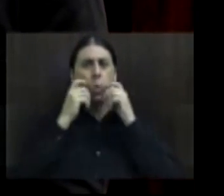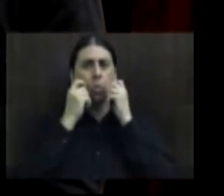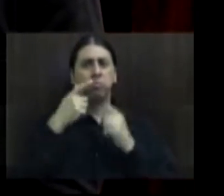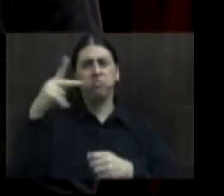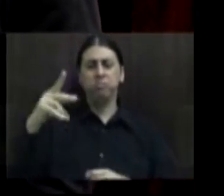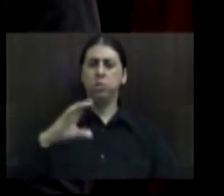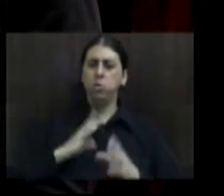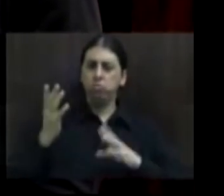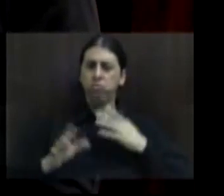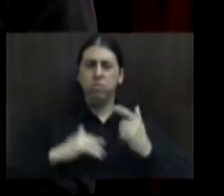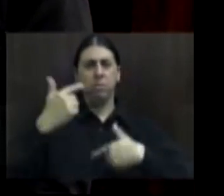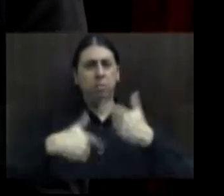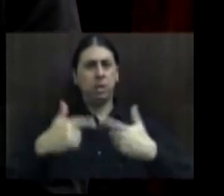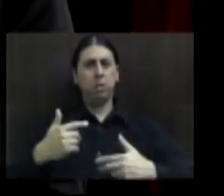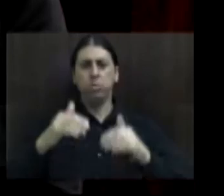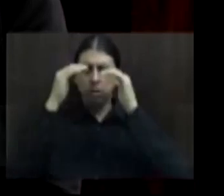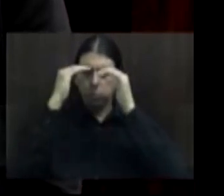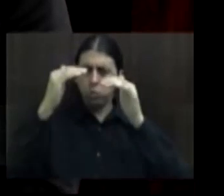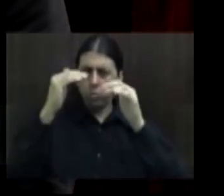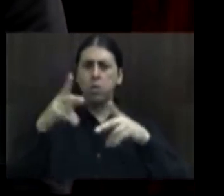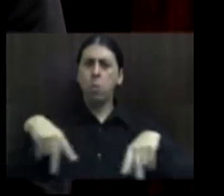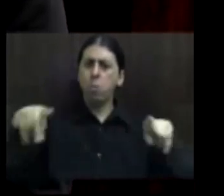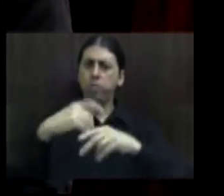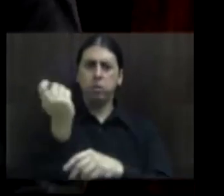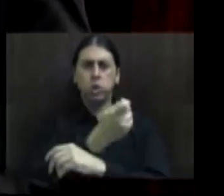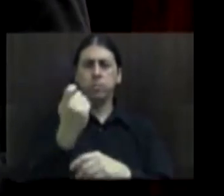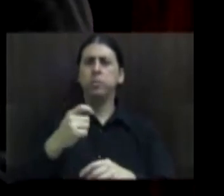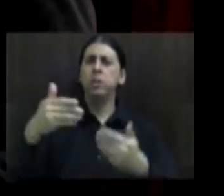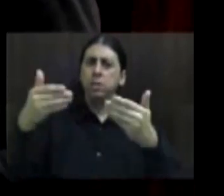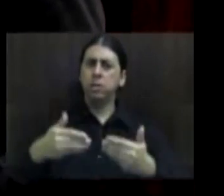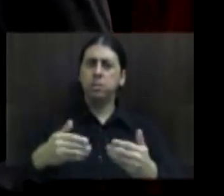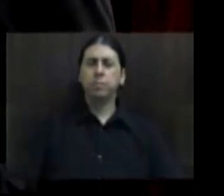sua ação com seu trabalho respeitoso que